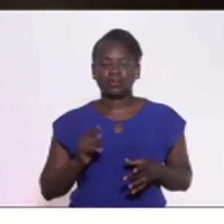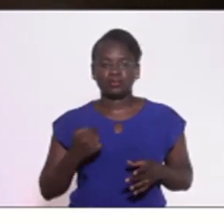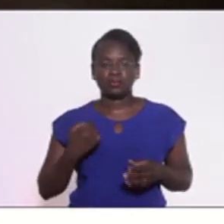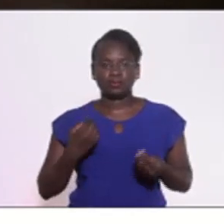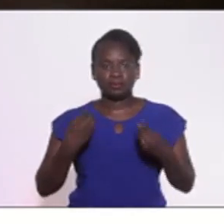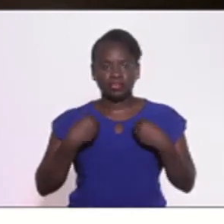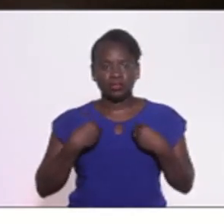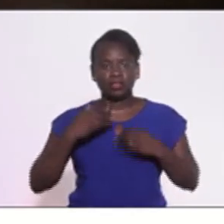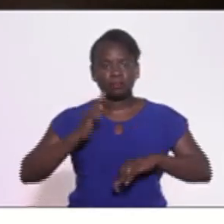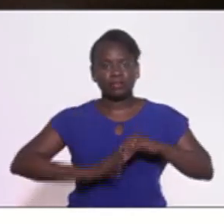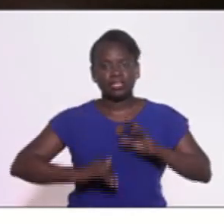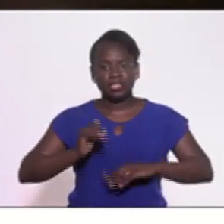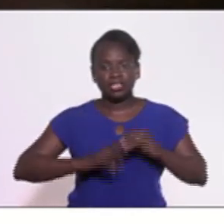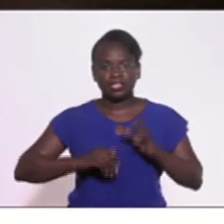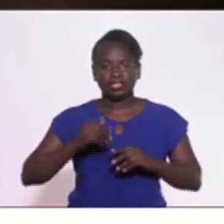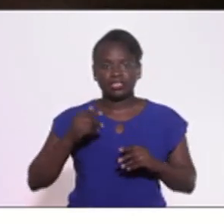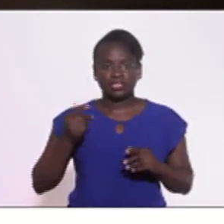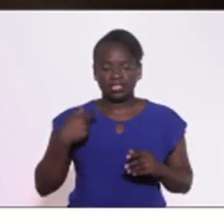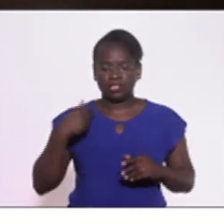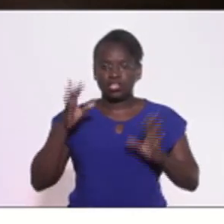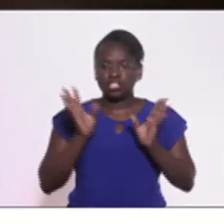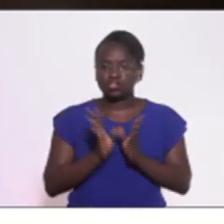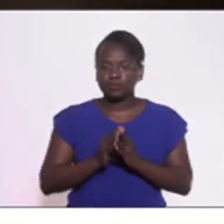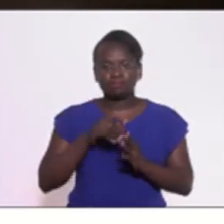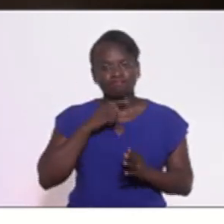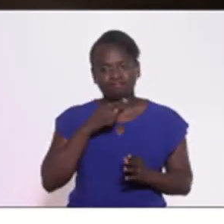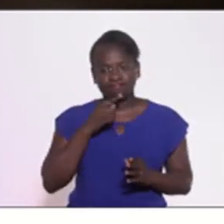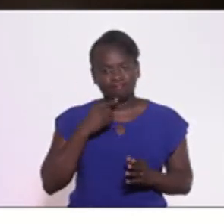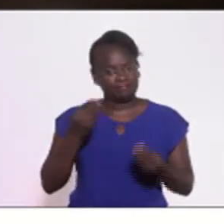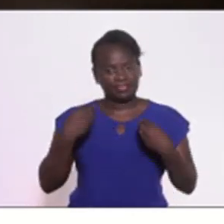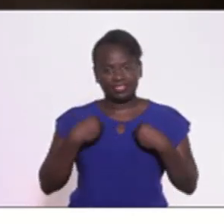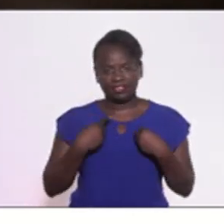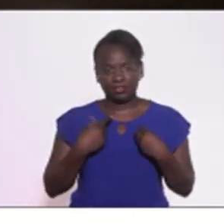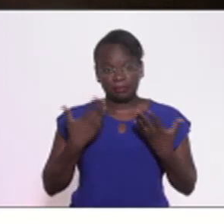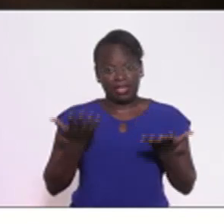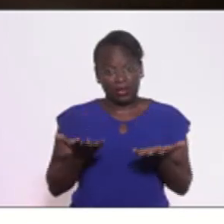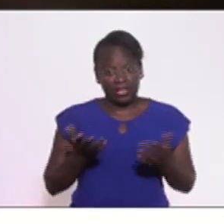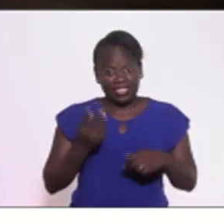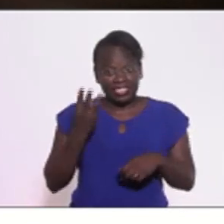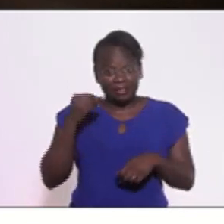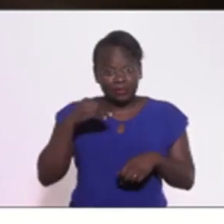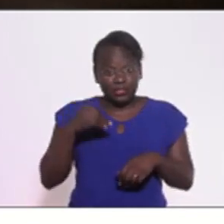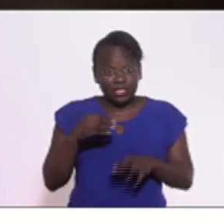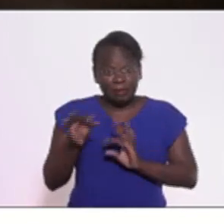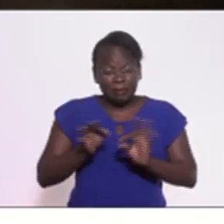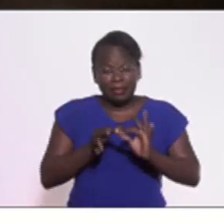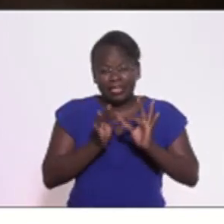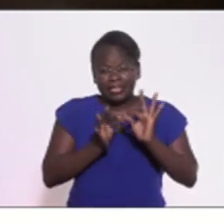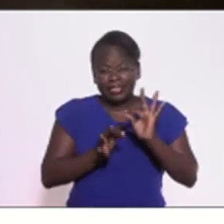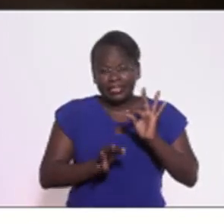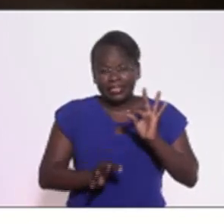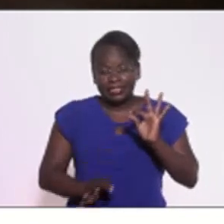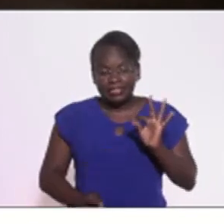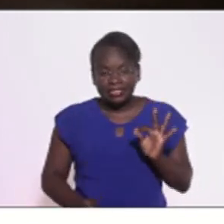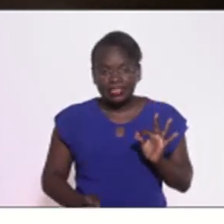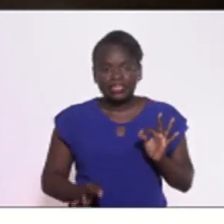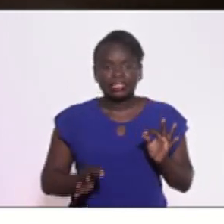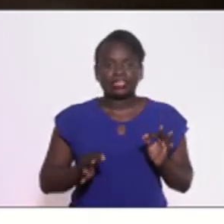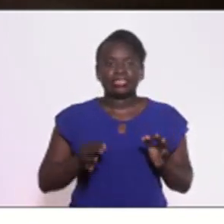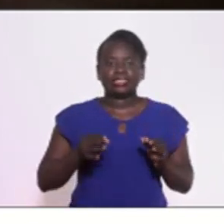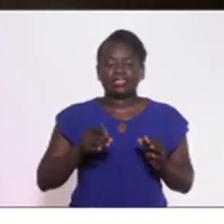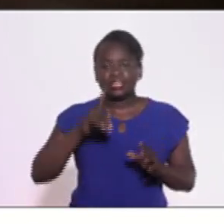a competência e a capacidade da síntese. Agora, em 3 minutos, preparei um